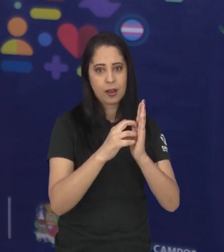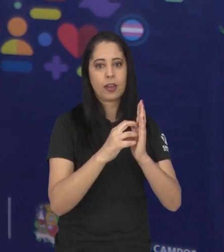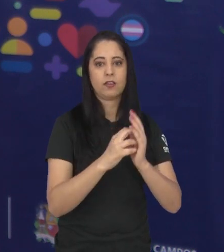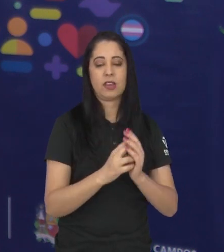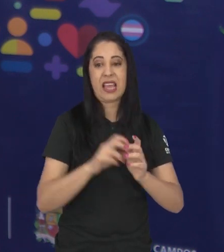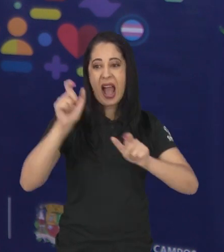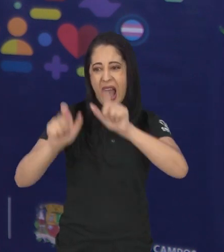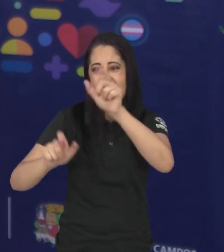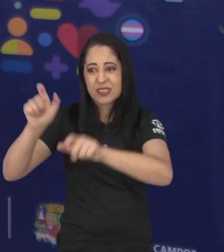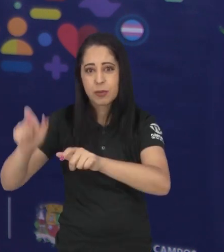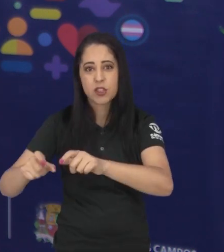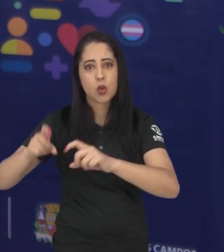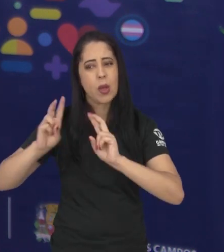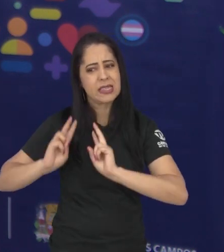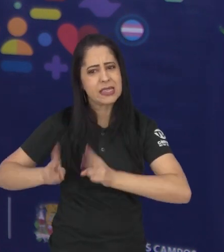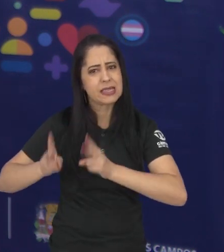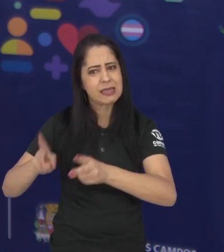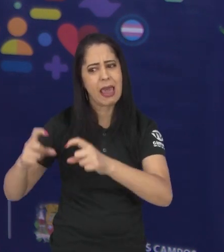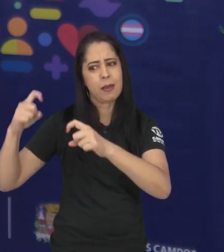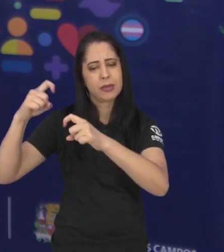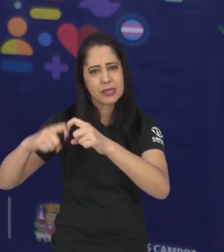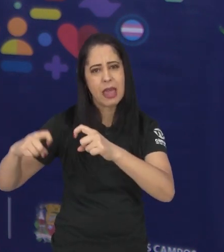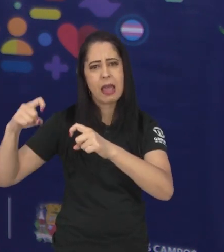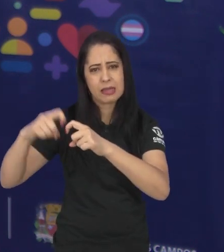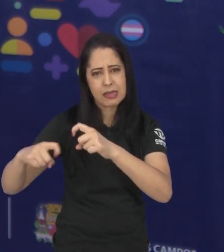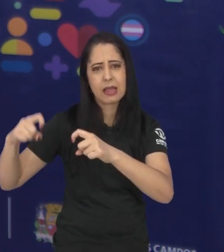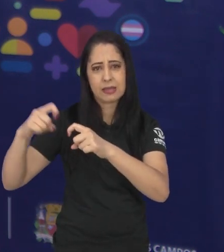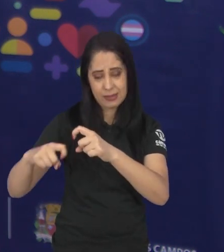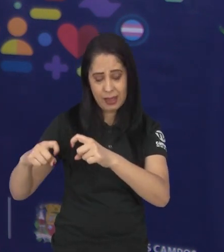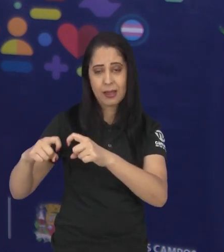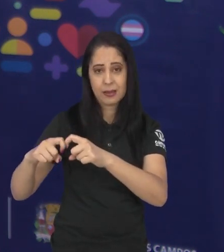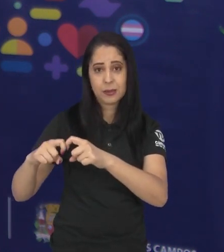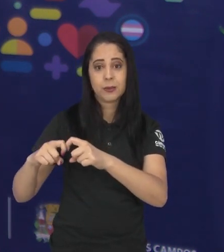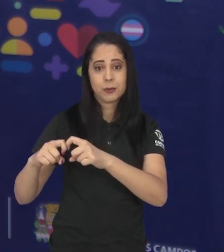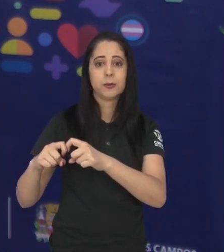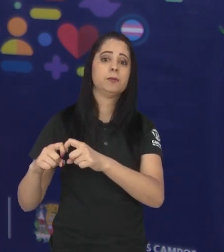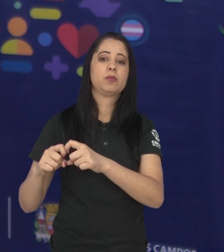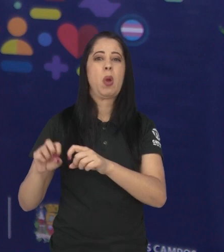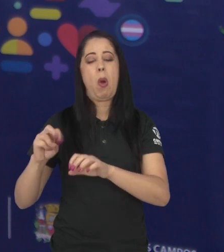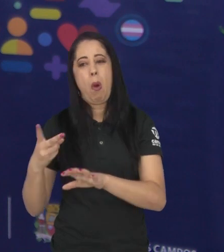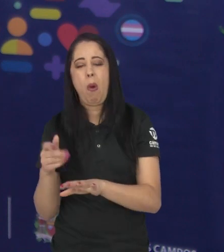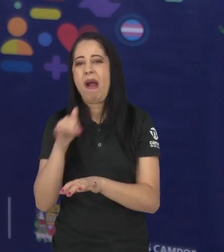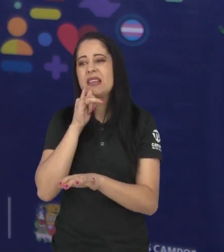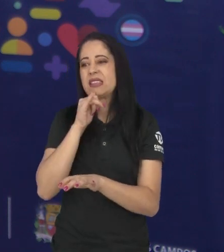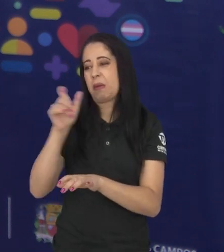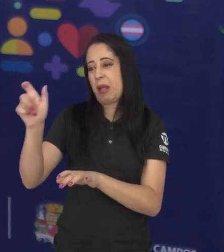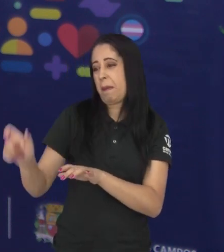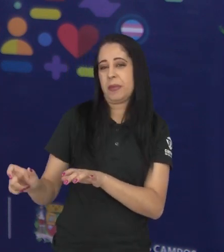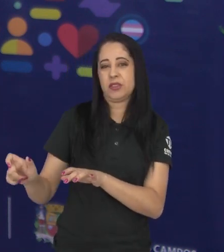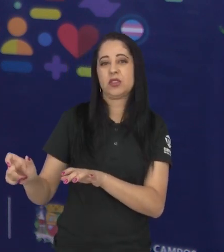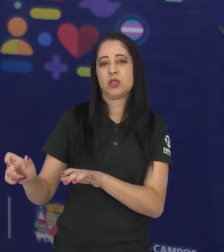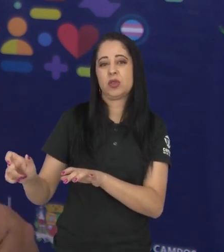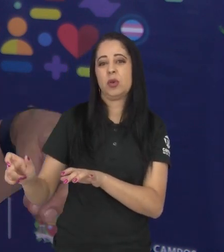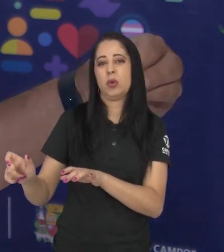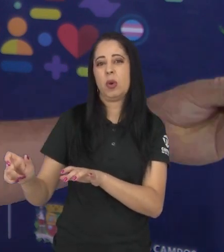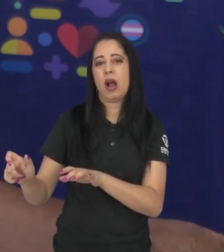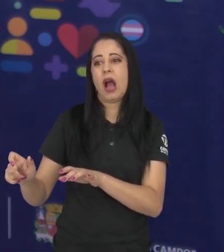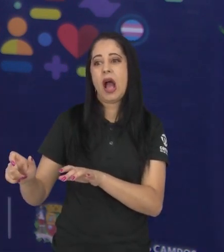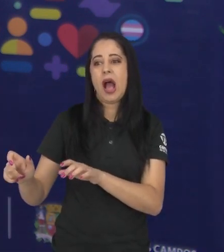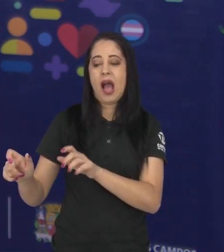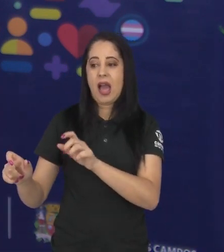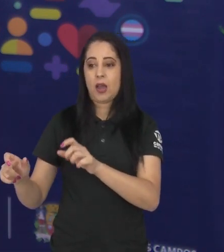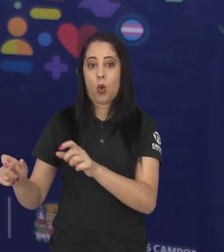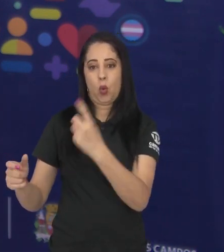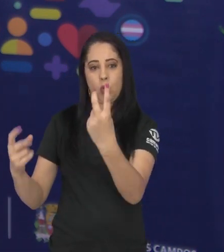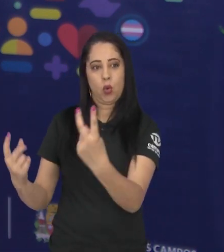que têm relações assim sempre frequentemente com exposição, ou então um indivíduo que se relaciona com